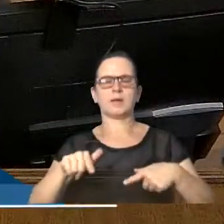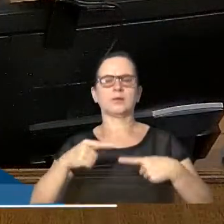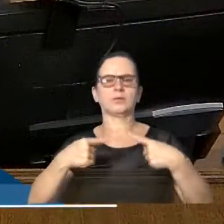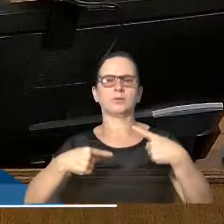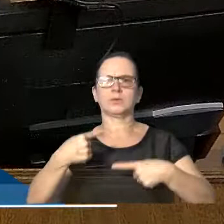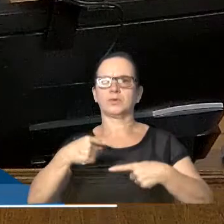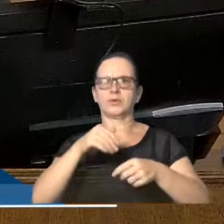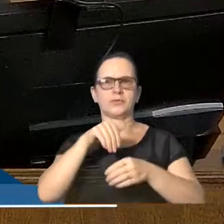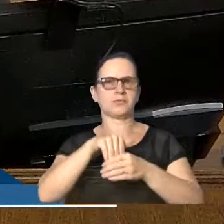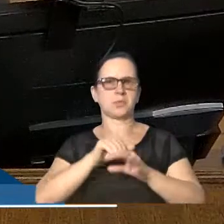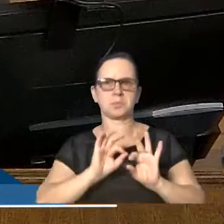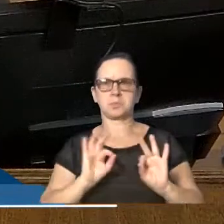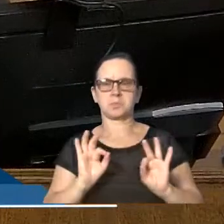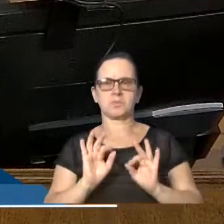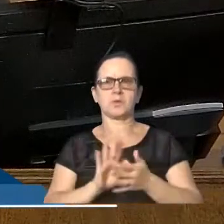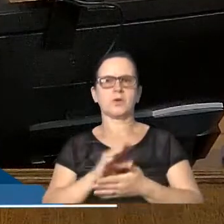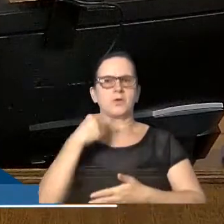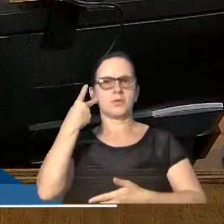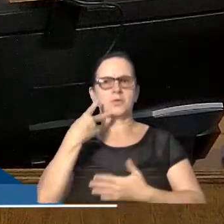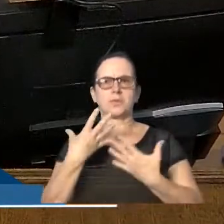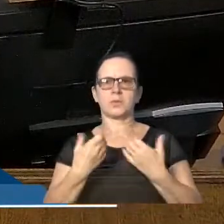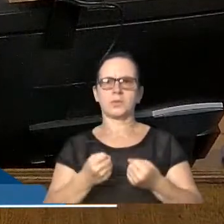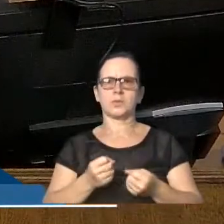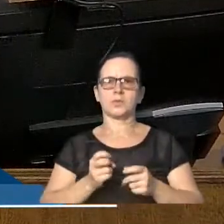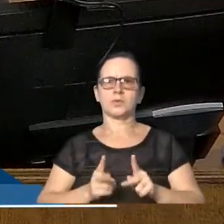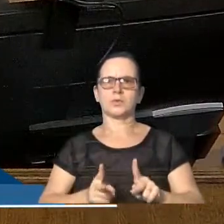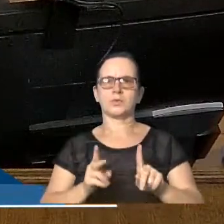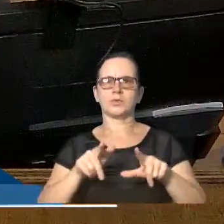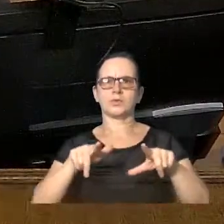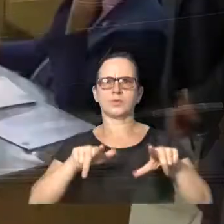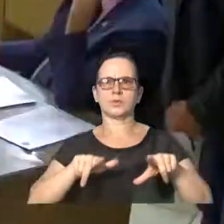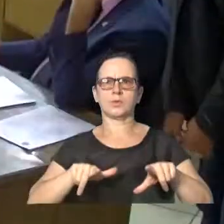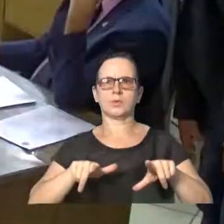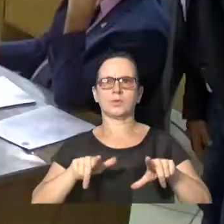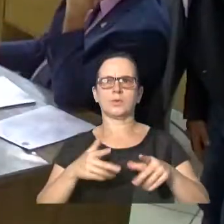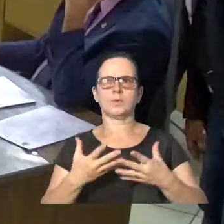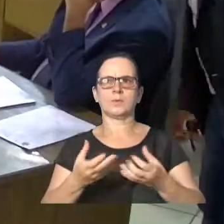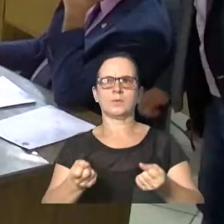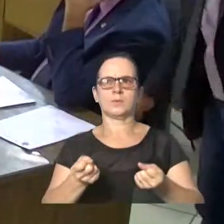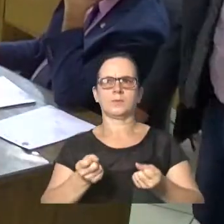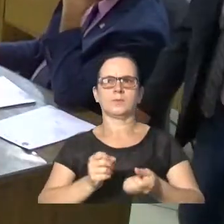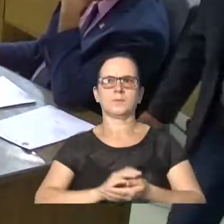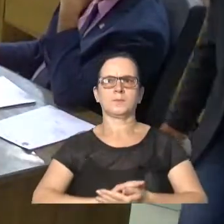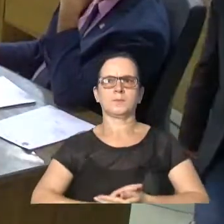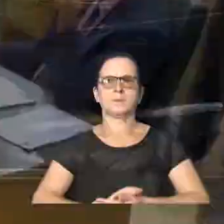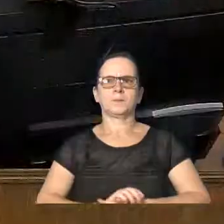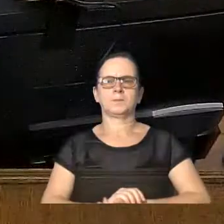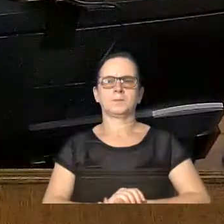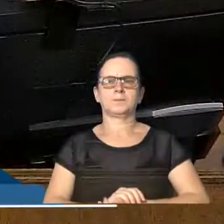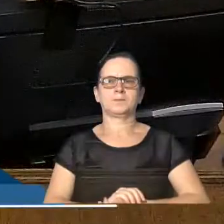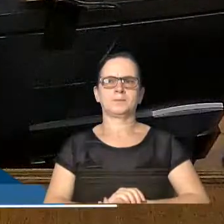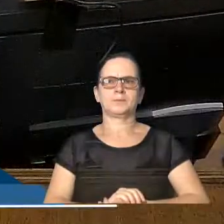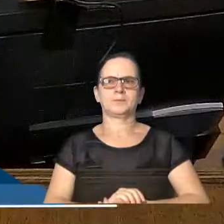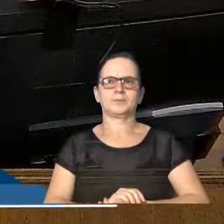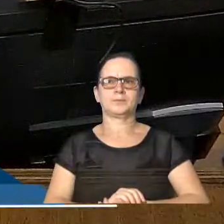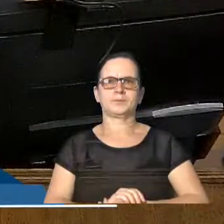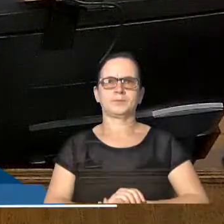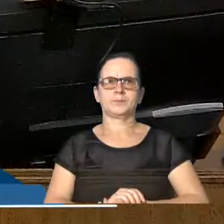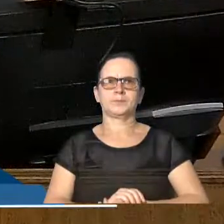de voto. Os vereadores que forem pela aprovação permaneçam como se encontram. Aprovado.